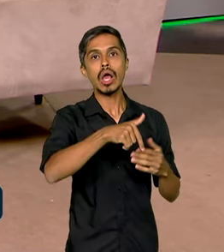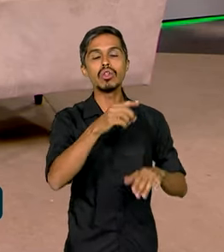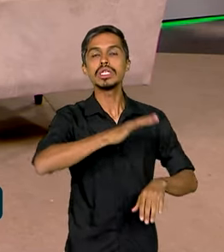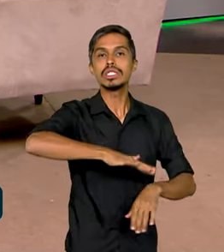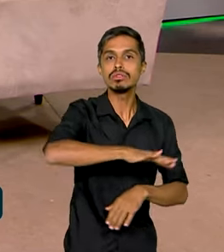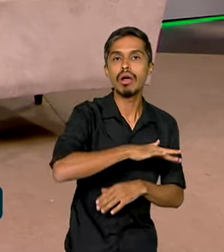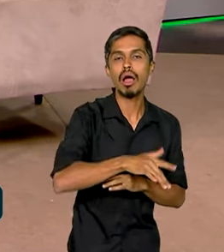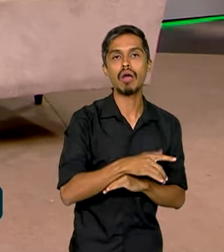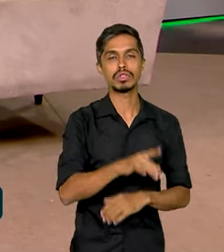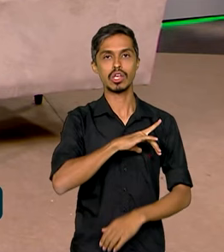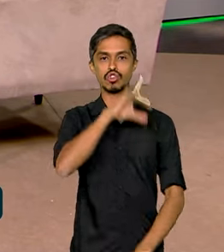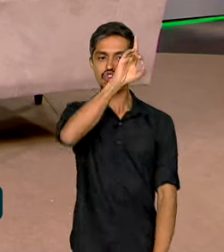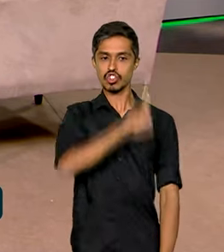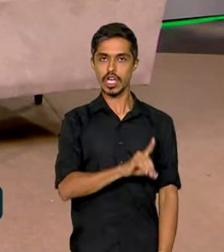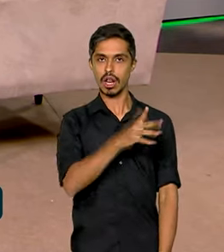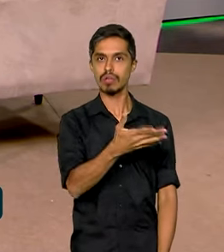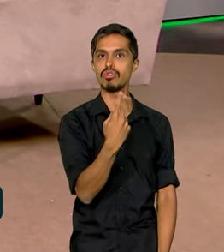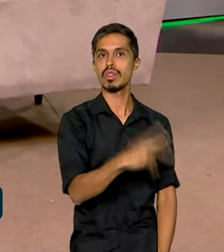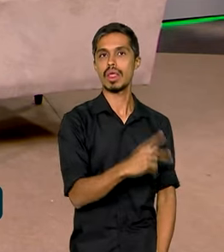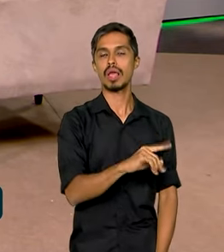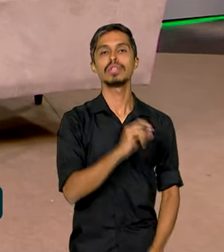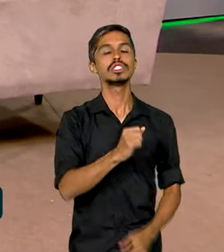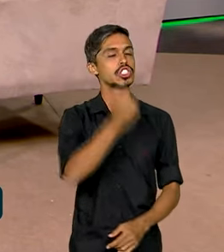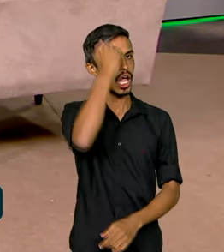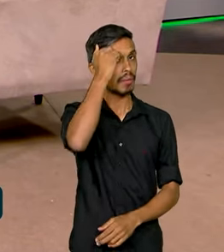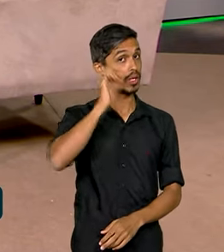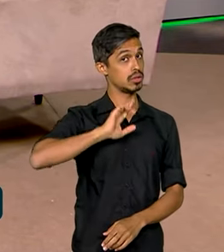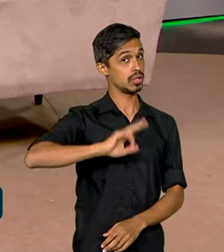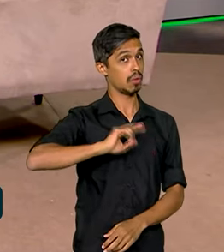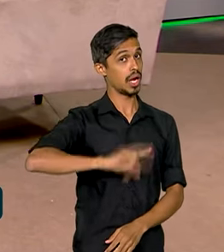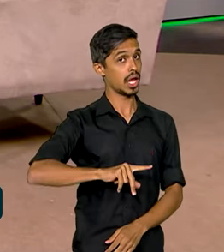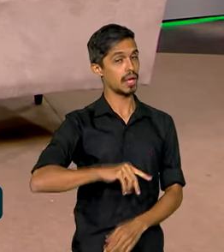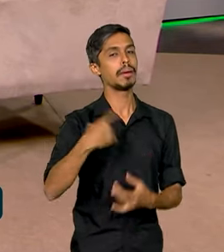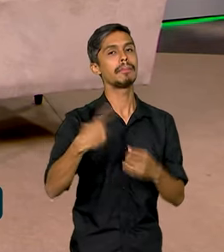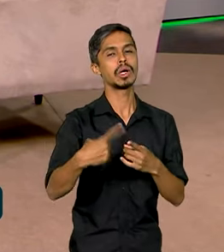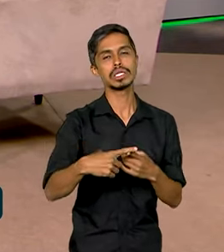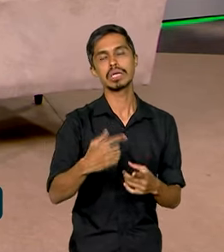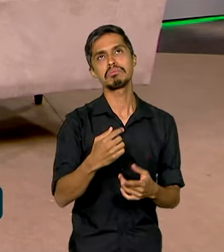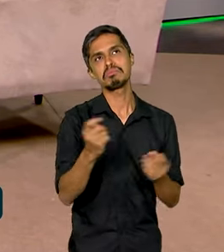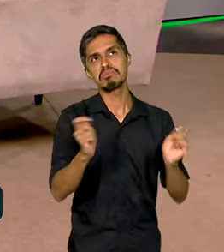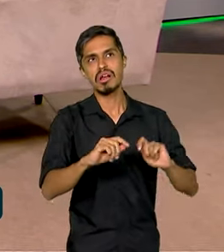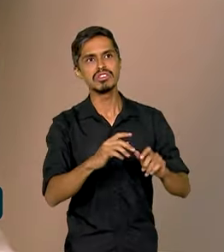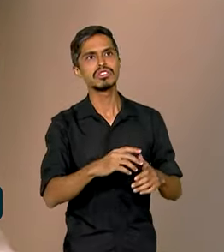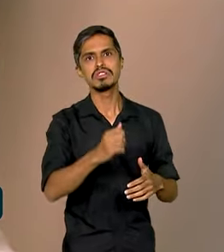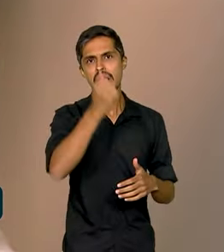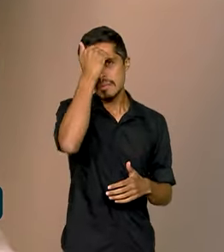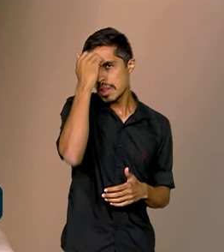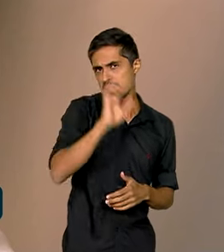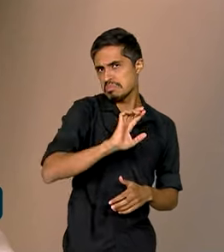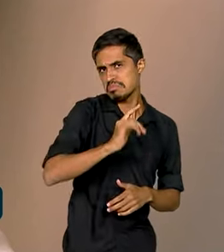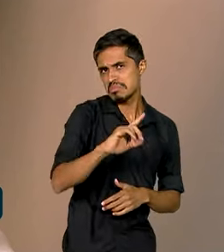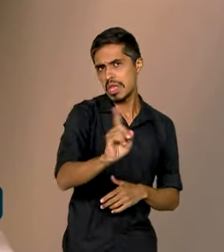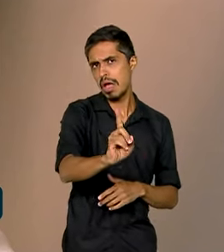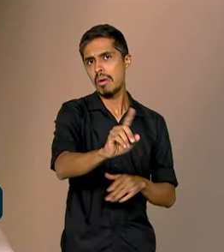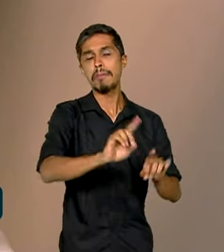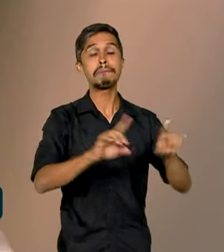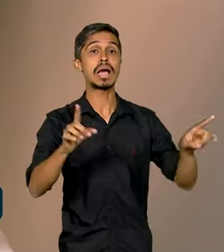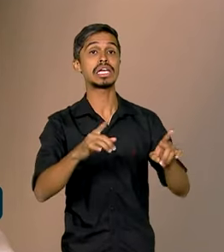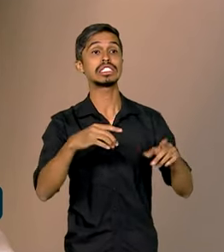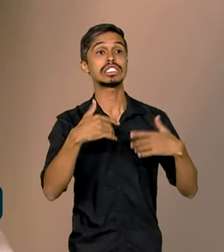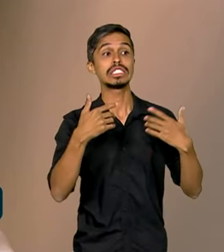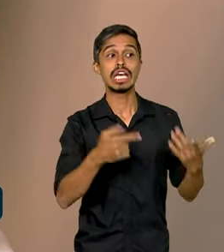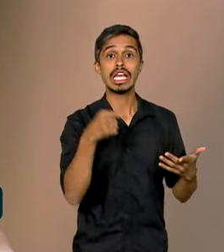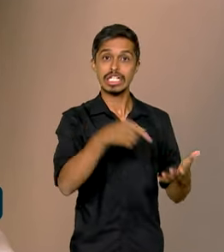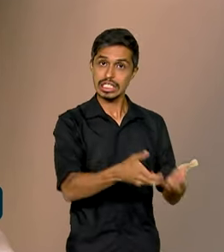exerce o direito que daí não é de de arrependimento porque ele pode não se arrepender da compra mas ele vai querer aquele produto